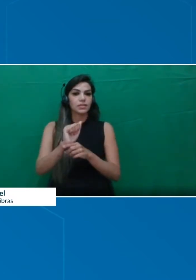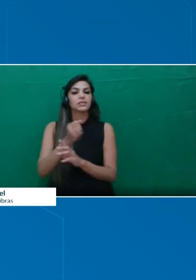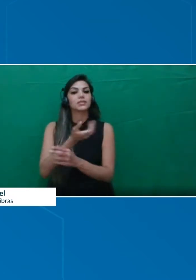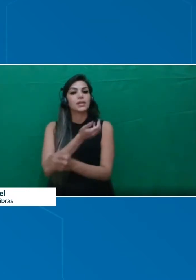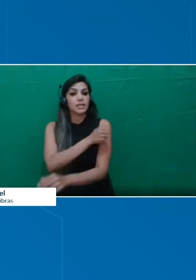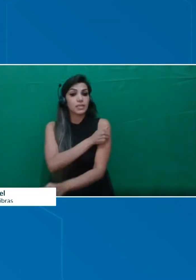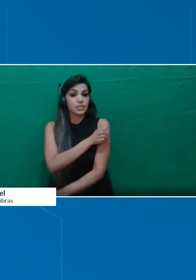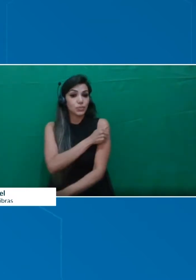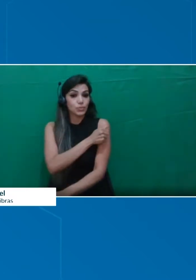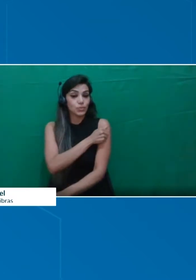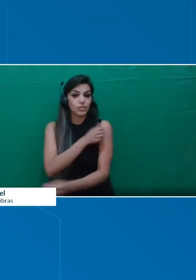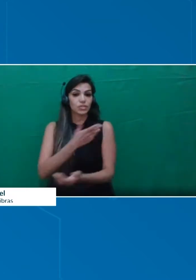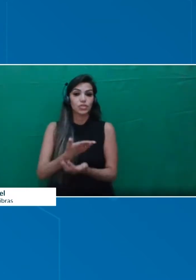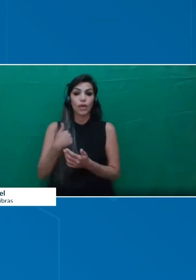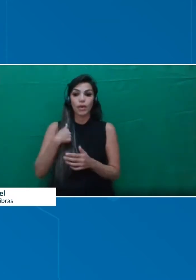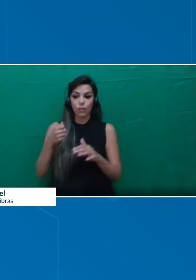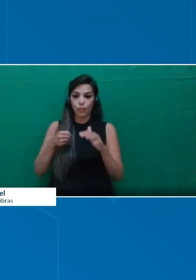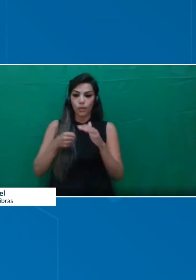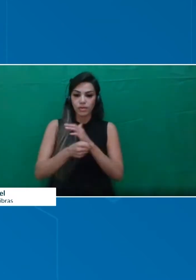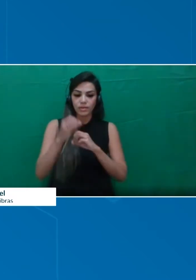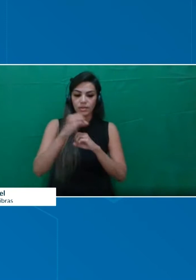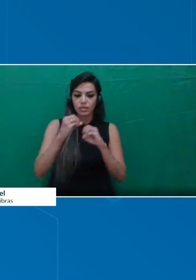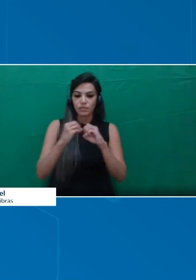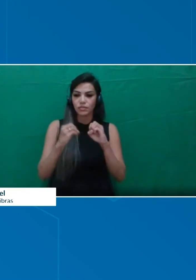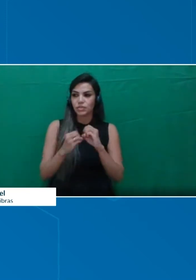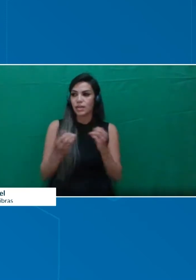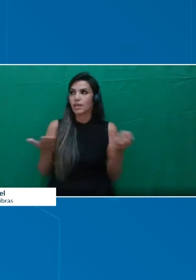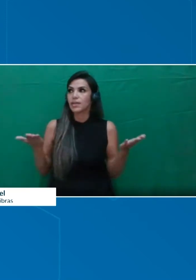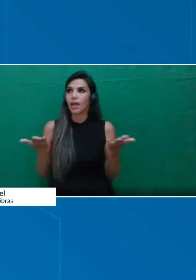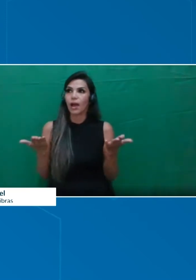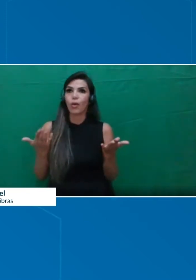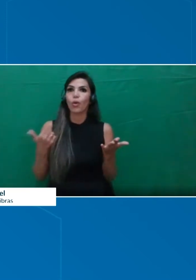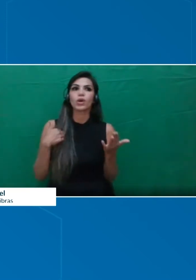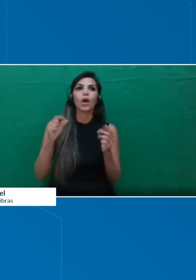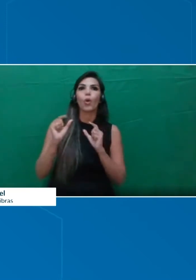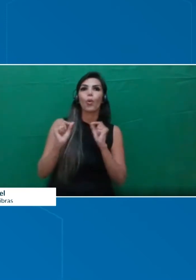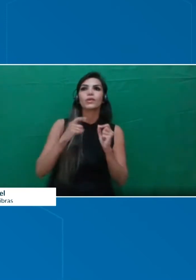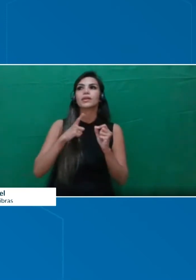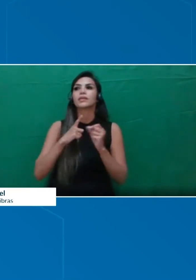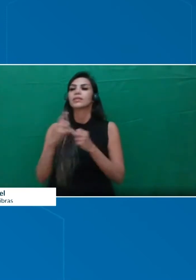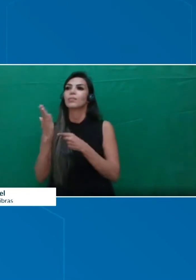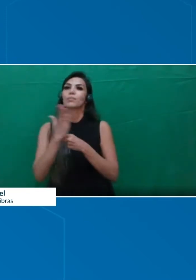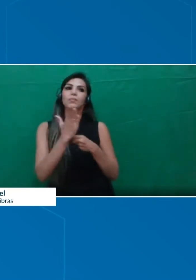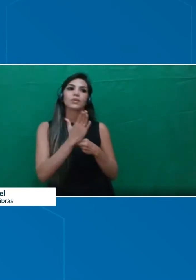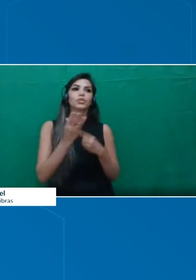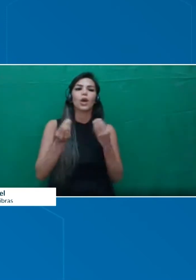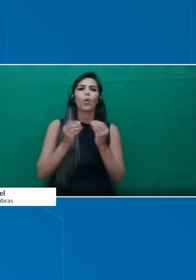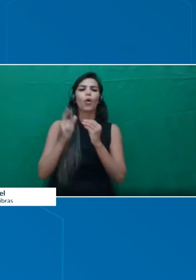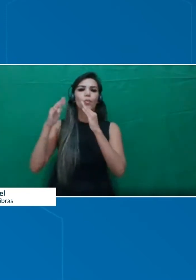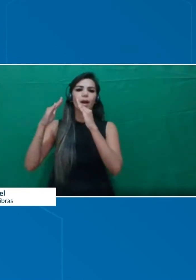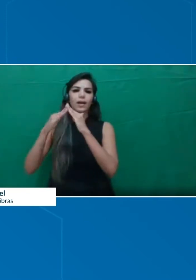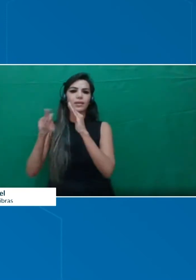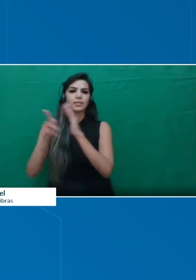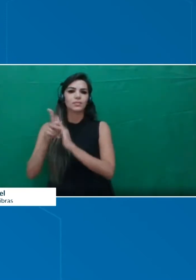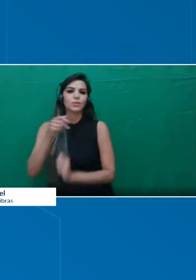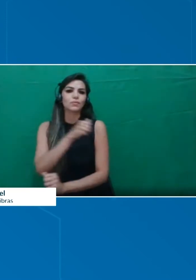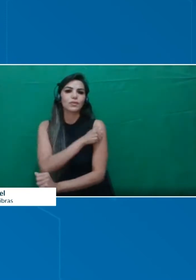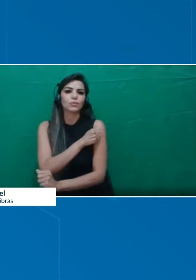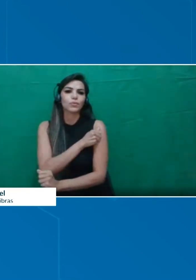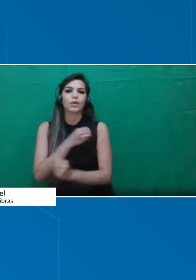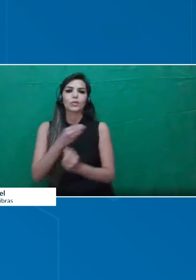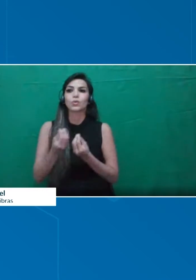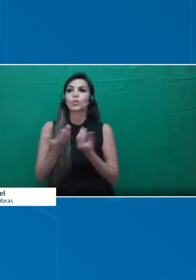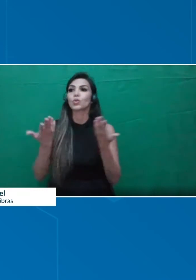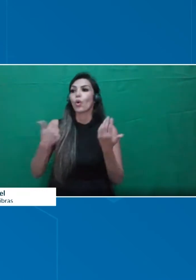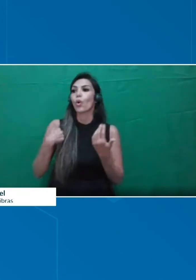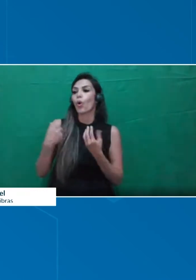seja, entrei na UFG e agora, né, o que eu tenho à minha disposição, como é que funciona a questão da casa do estudante, qual é o perfil, quais